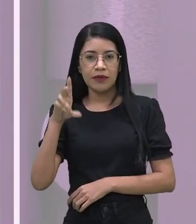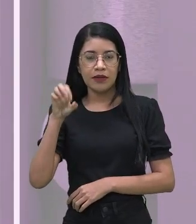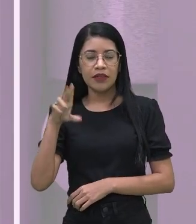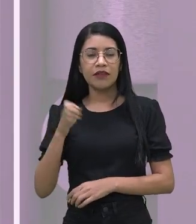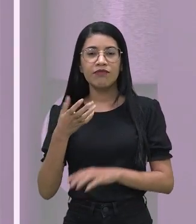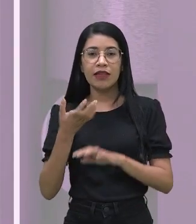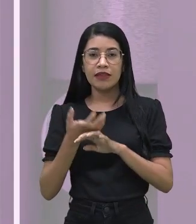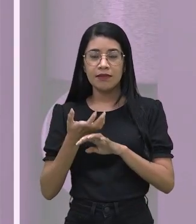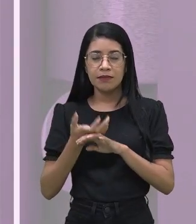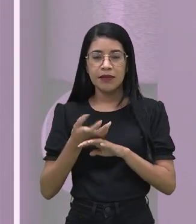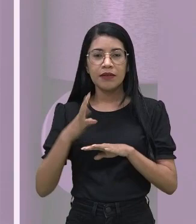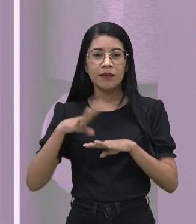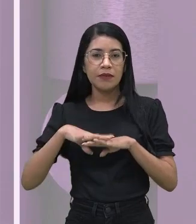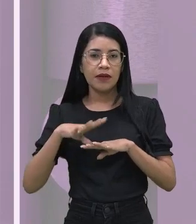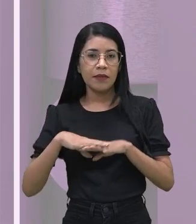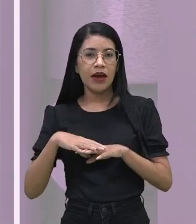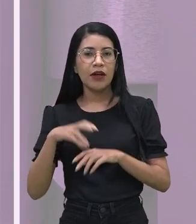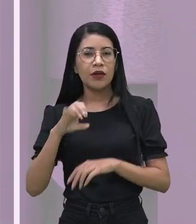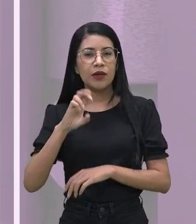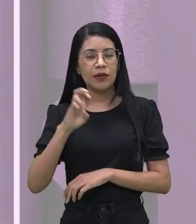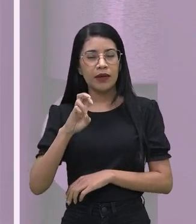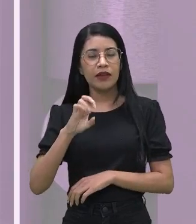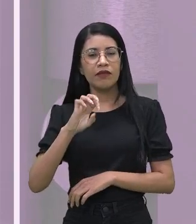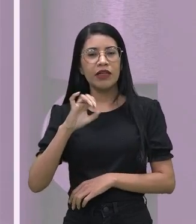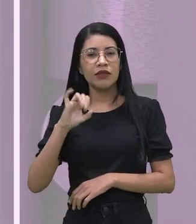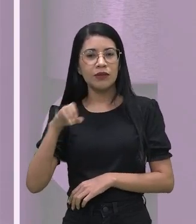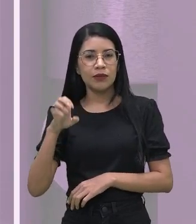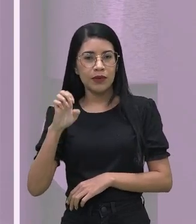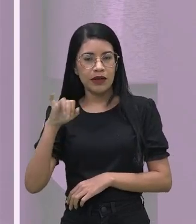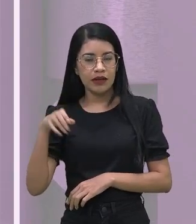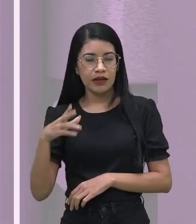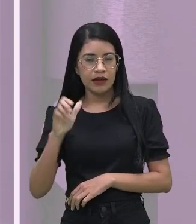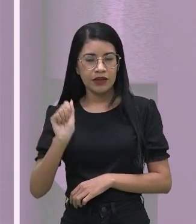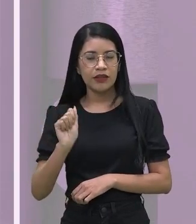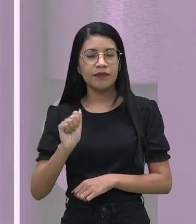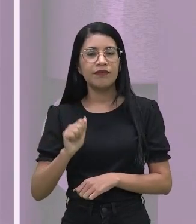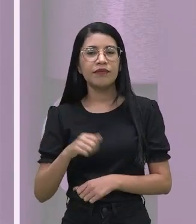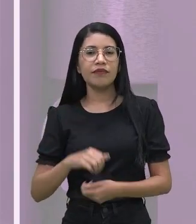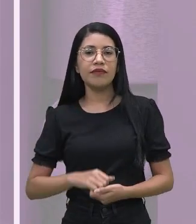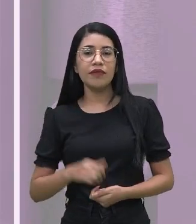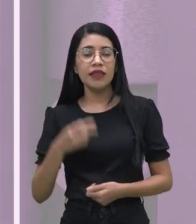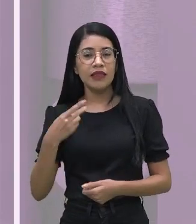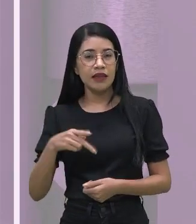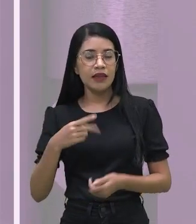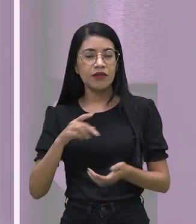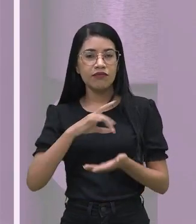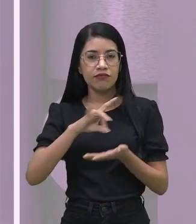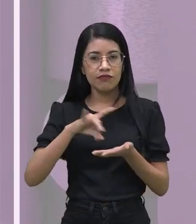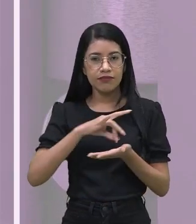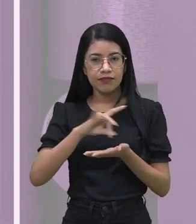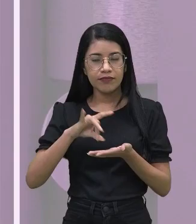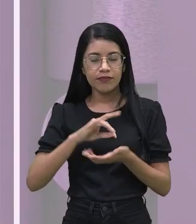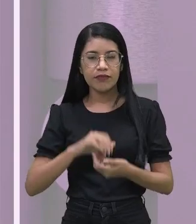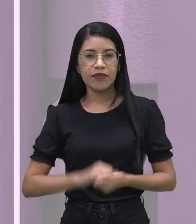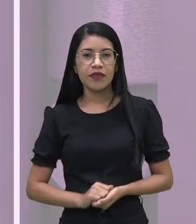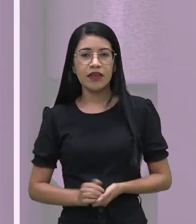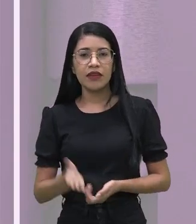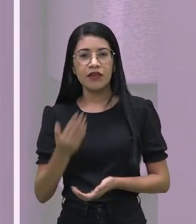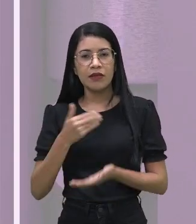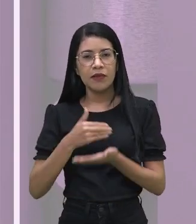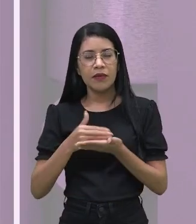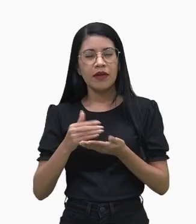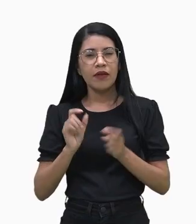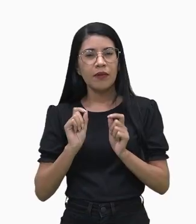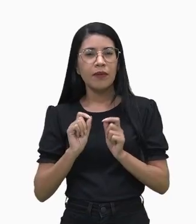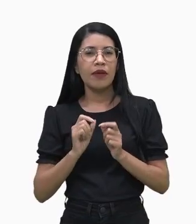de matemática da 5ª fase do EJA, Ensino Fundamental, aqui do Centro de Mídias do Amazonas. Vamos então conhecer a